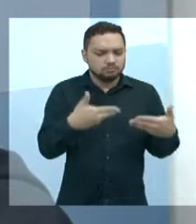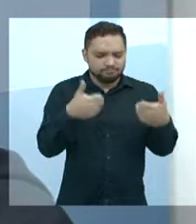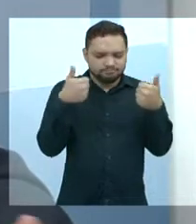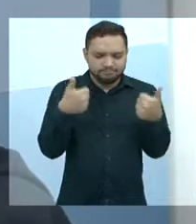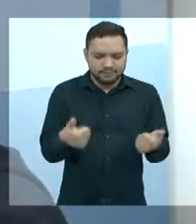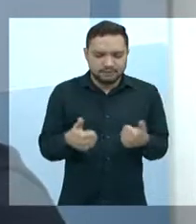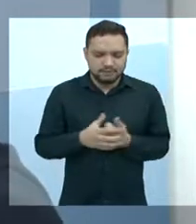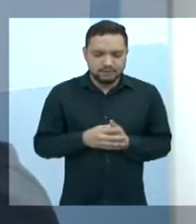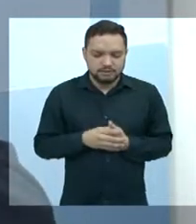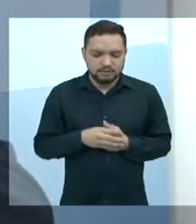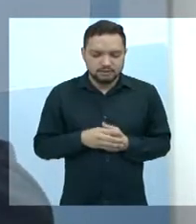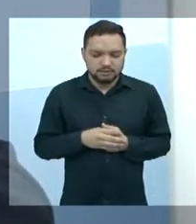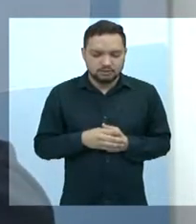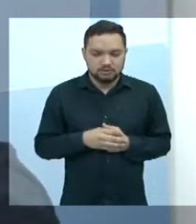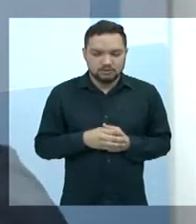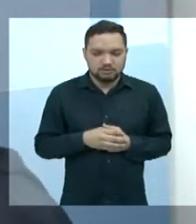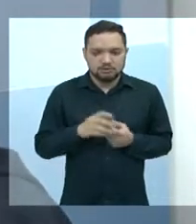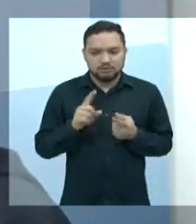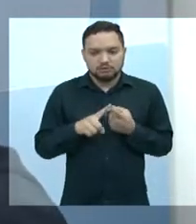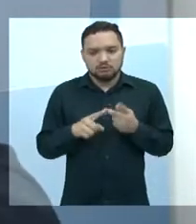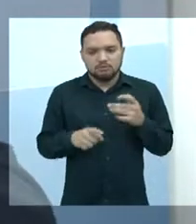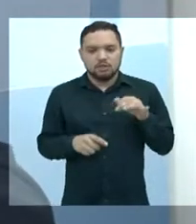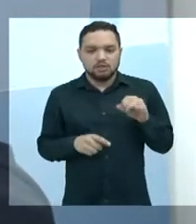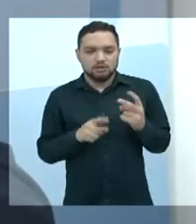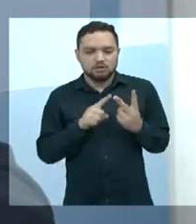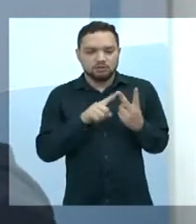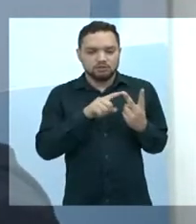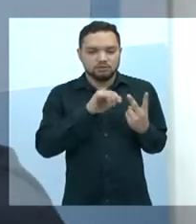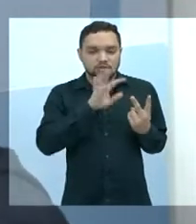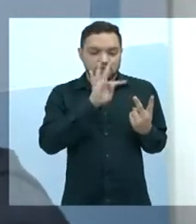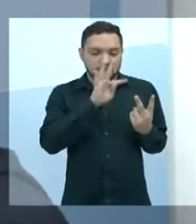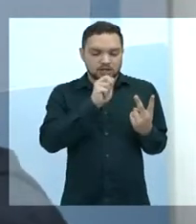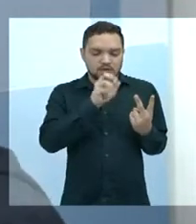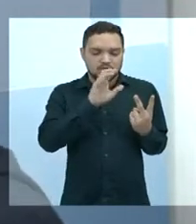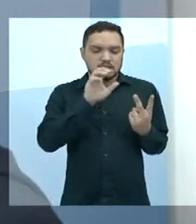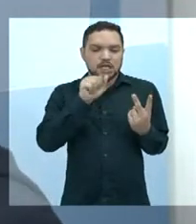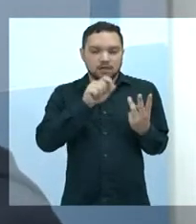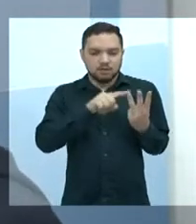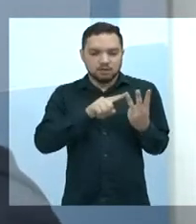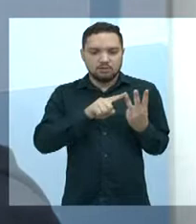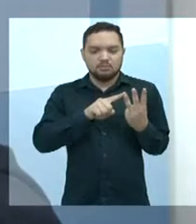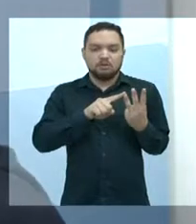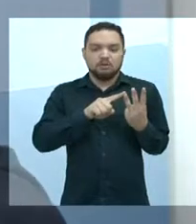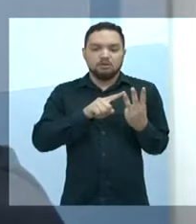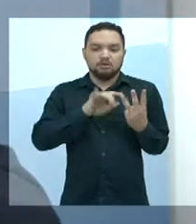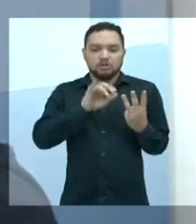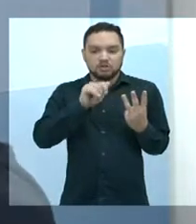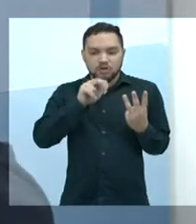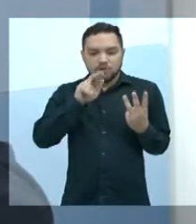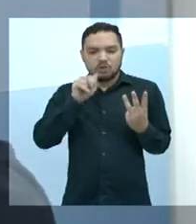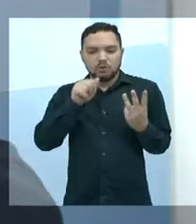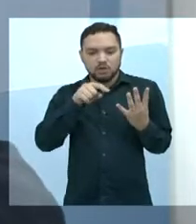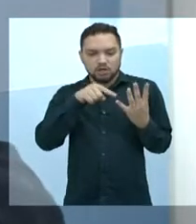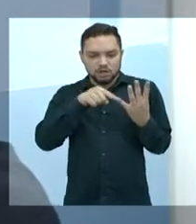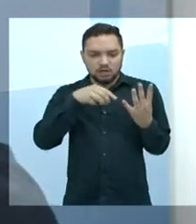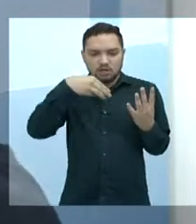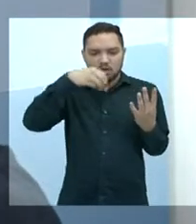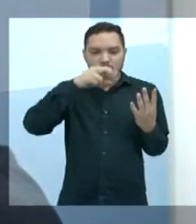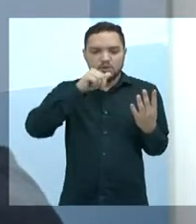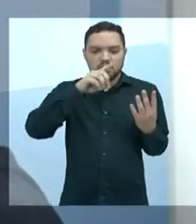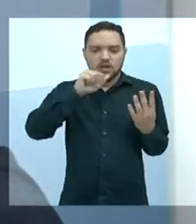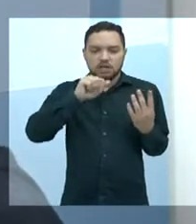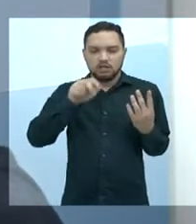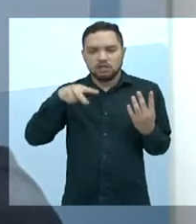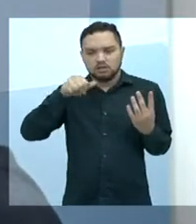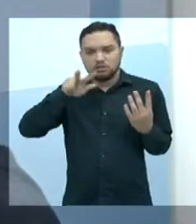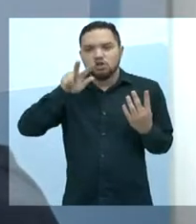tá entendendo? Eu, tanto no Palhano, como Itaiçaba, como Jaguaruana, tá entendendo? Como Morada Nova, então... Porque aquela área, na época que